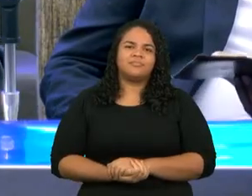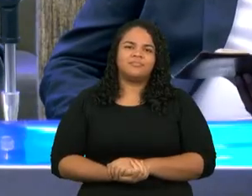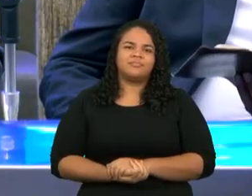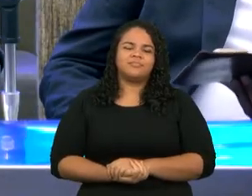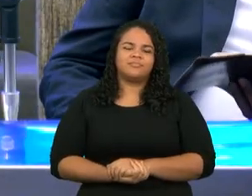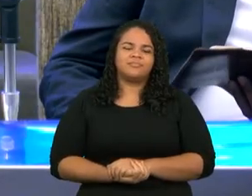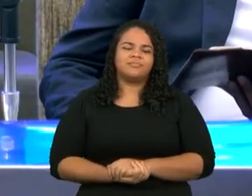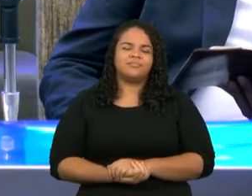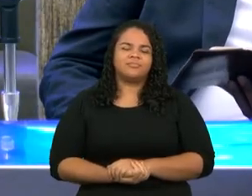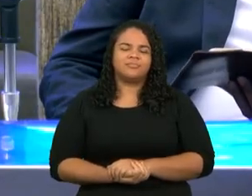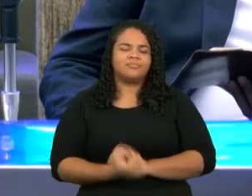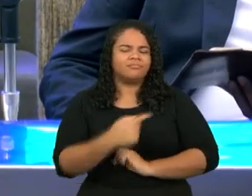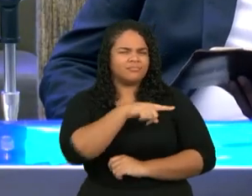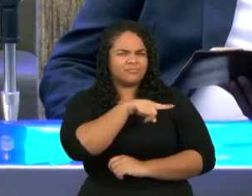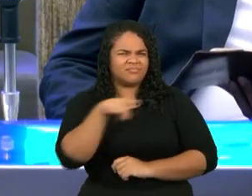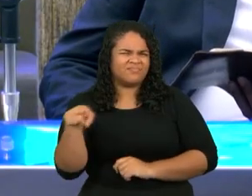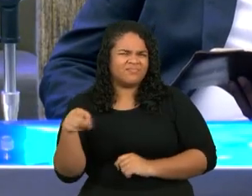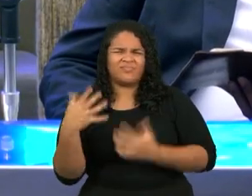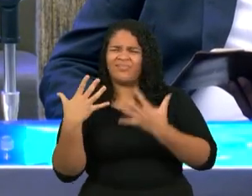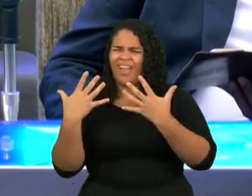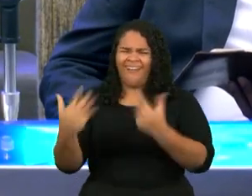não tenha comunhão